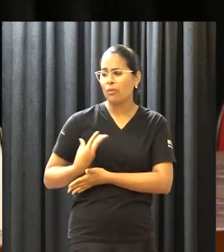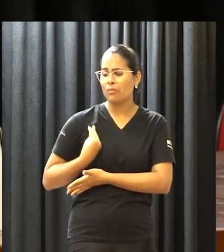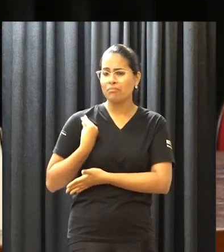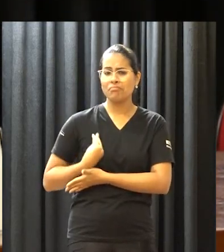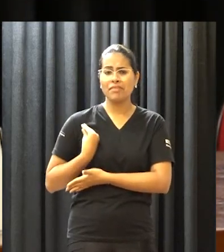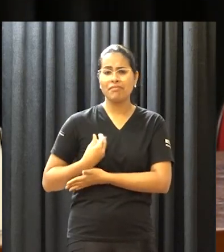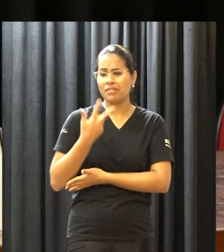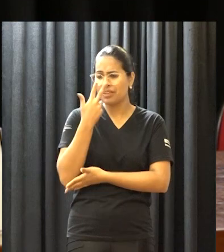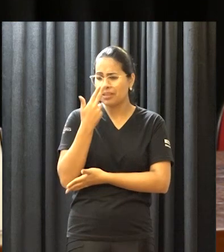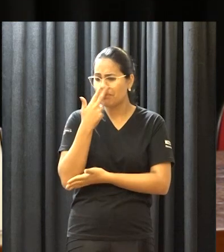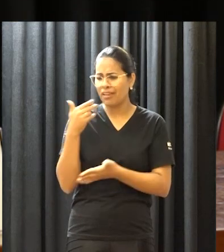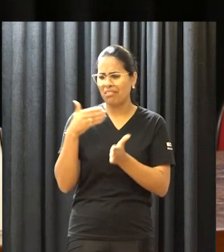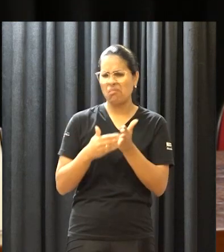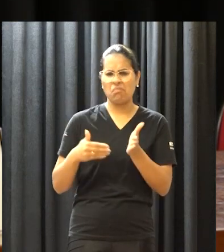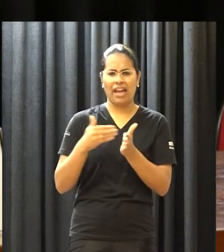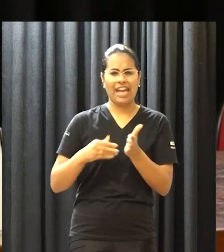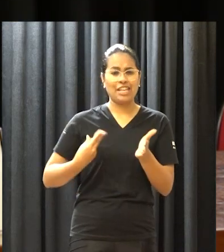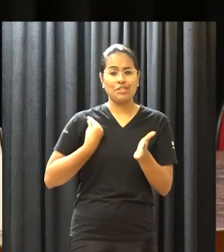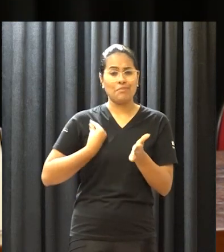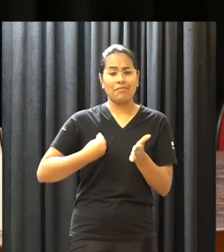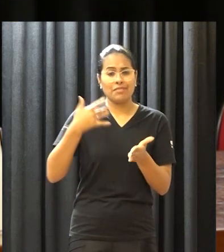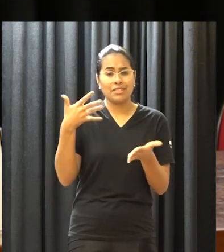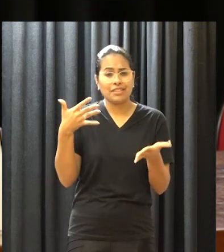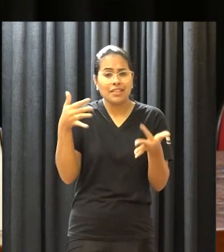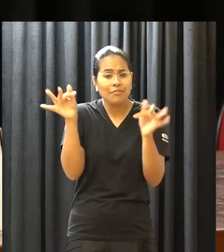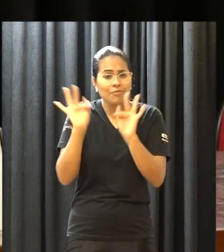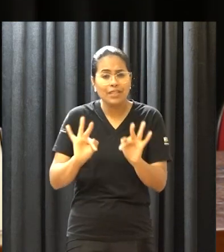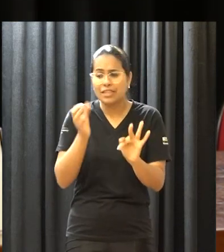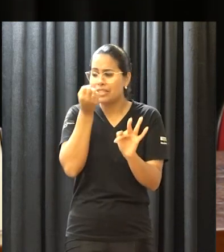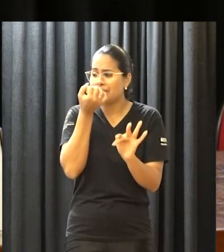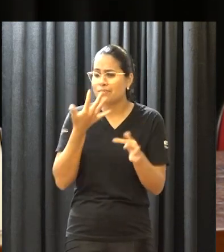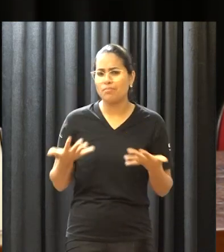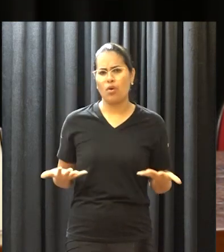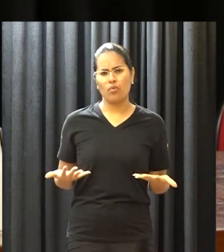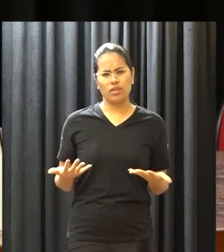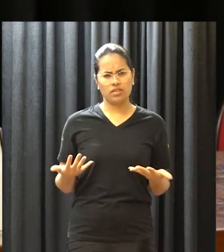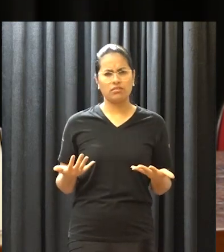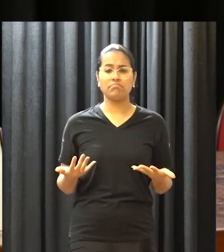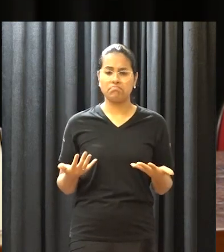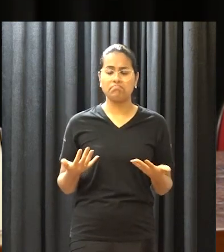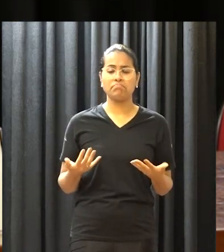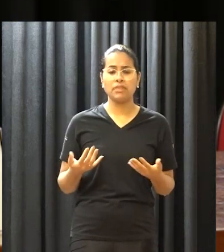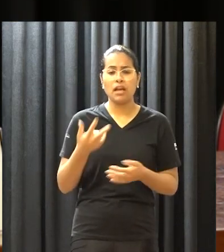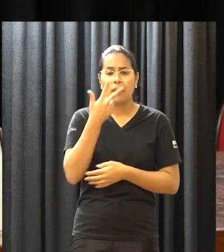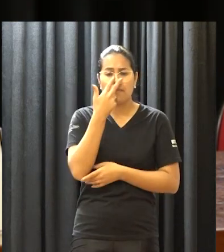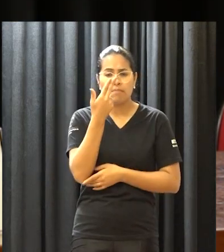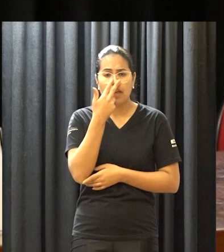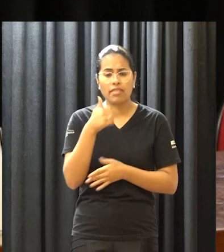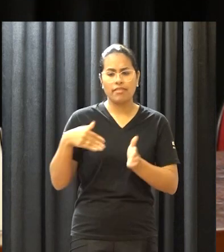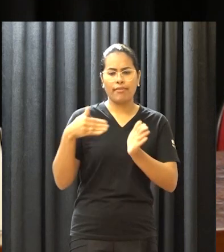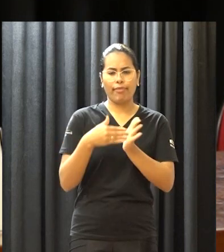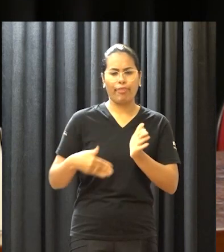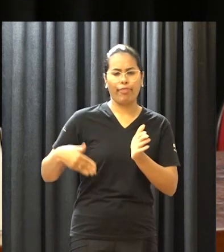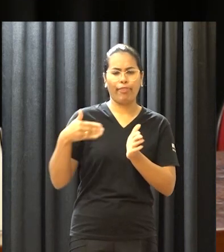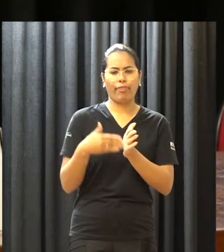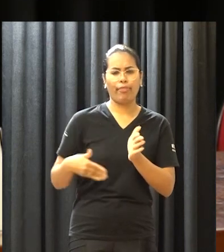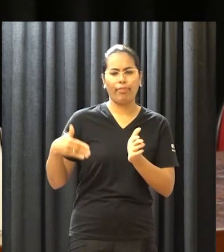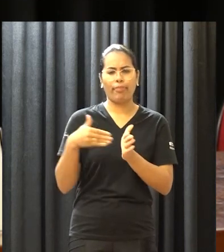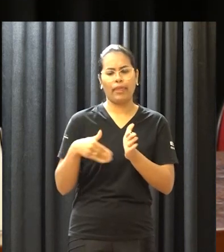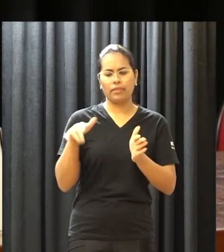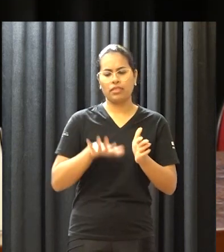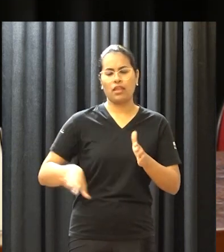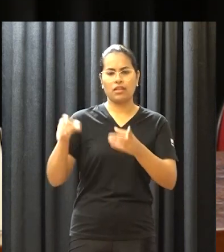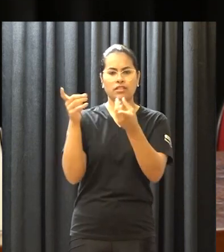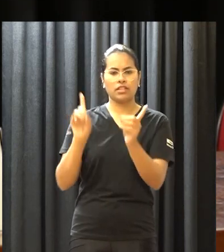feliz. Essas histórias têm o potencial de produzir fissuras no entendimento hegemônico da deficiência